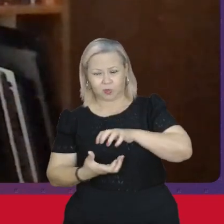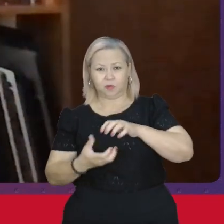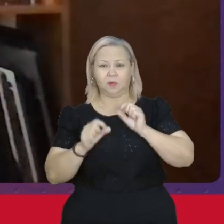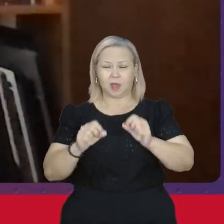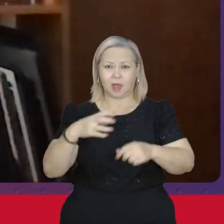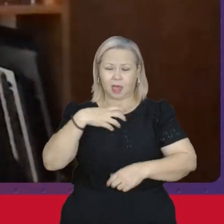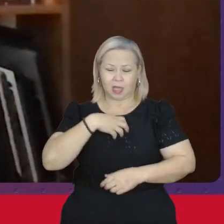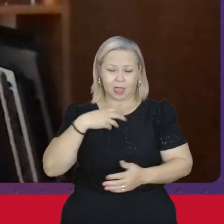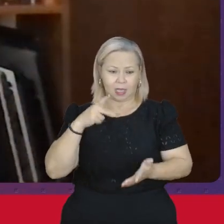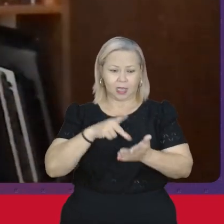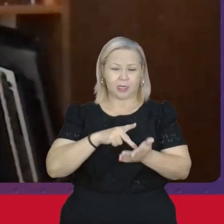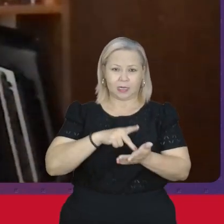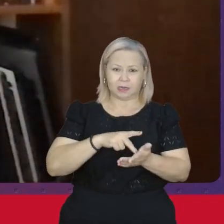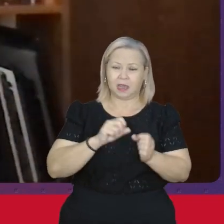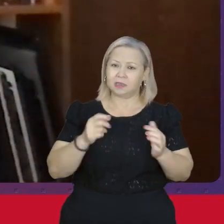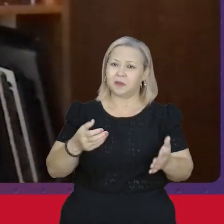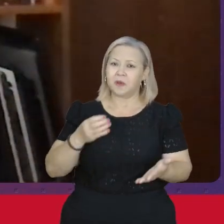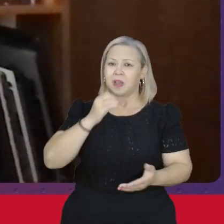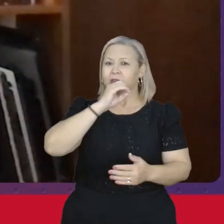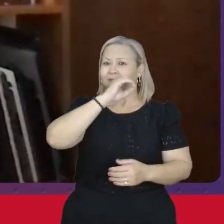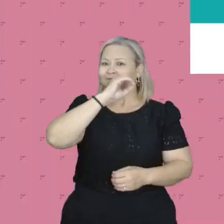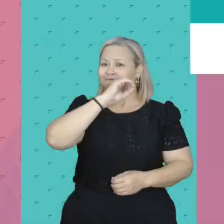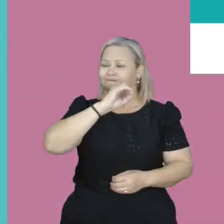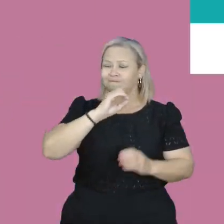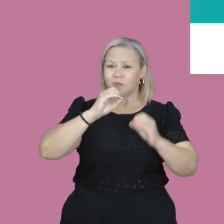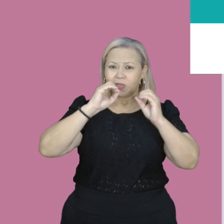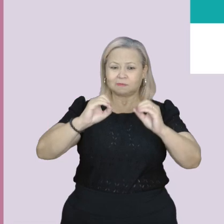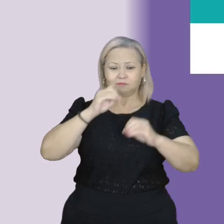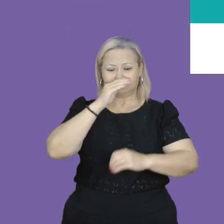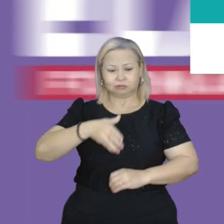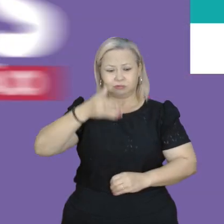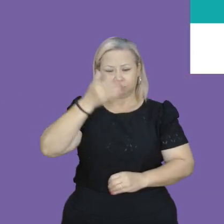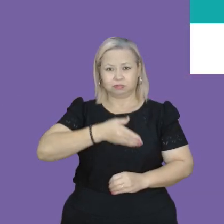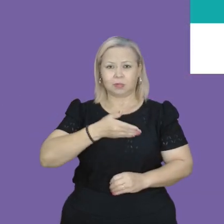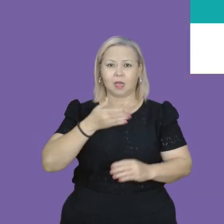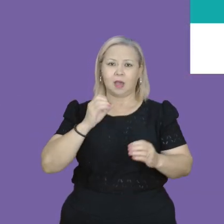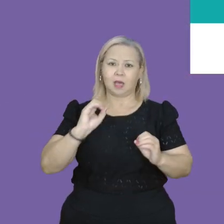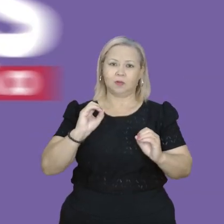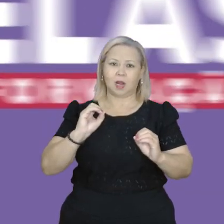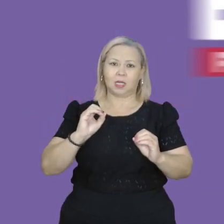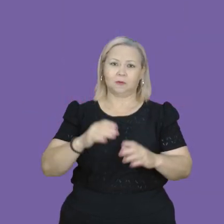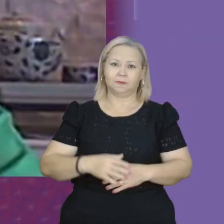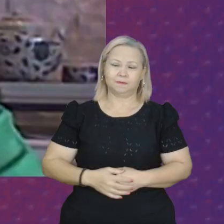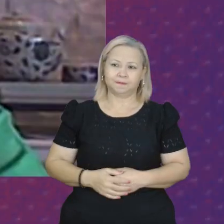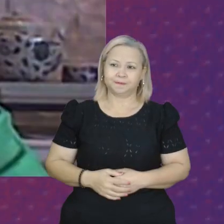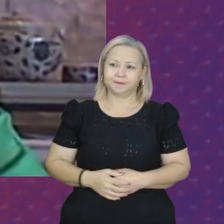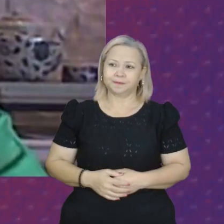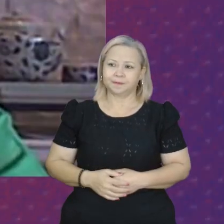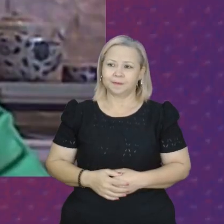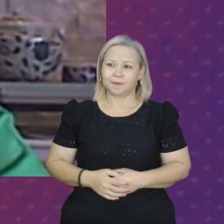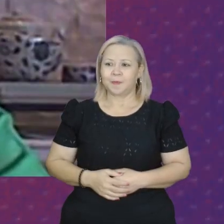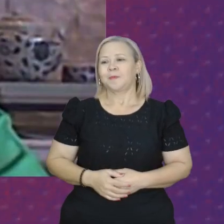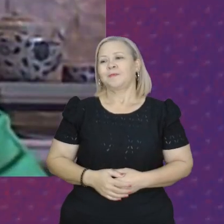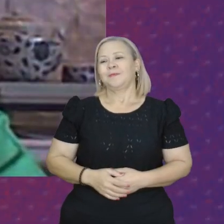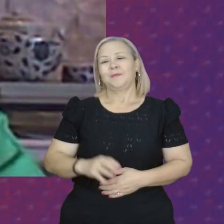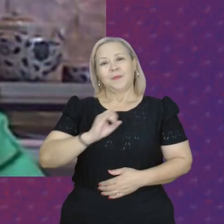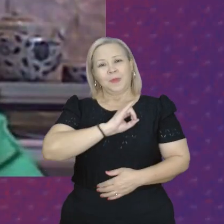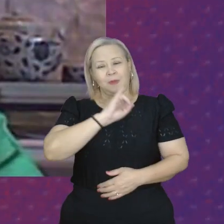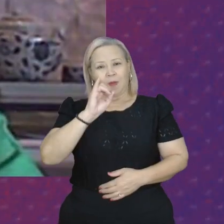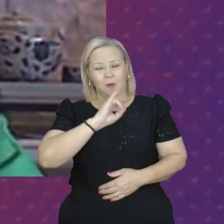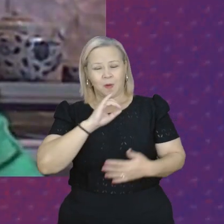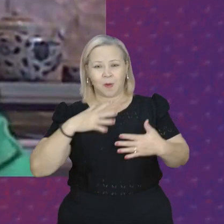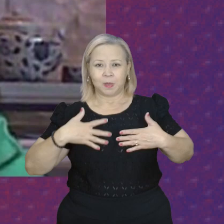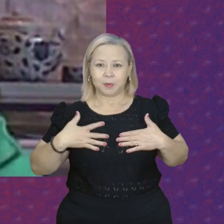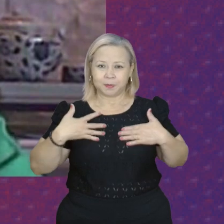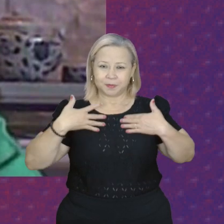fome, praticamente foi anulado já no governo Temer. Olá! É uma grande alegria